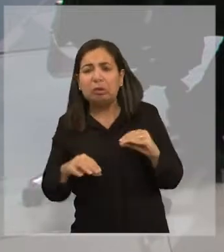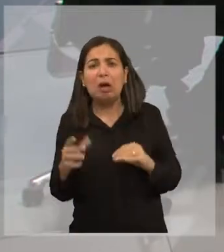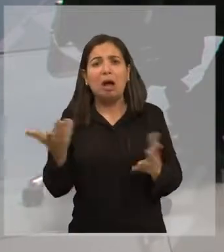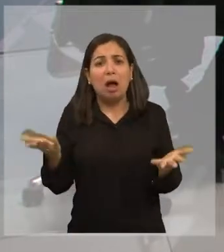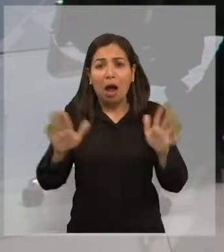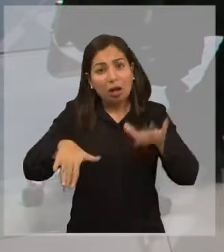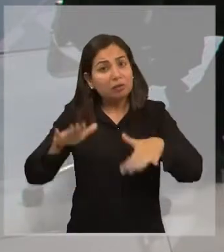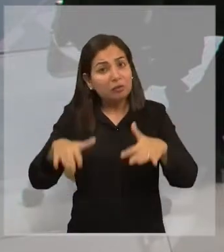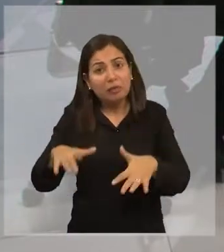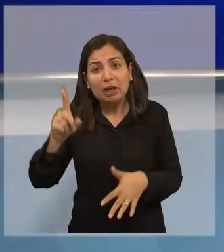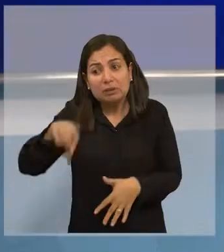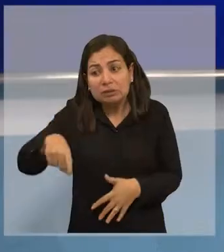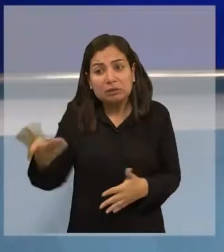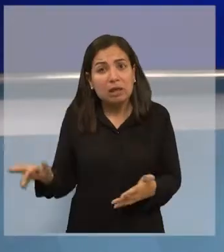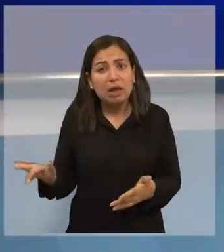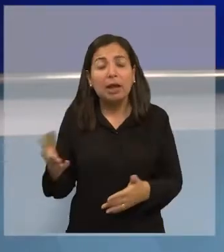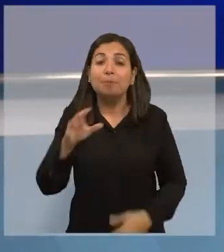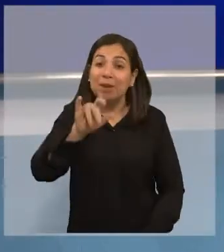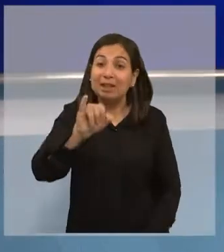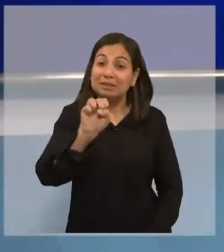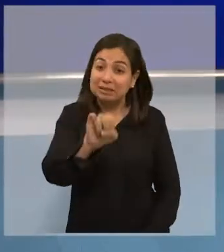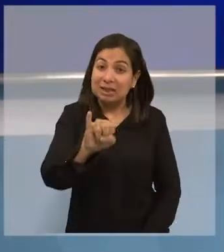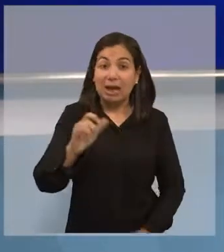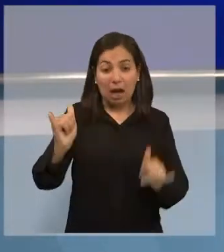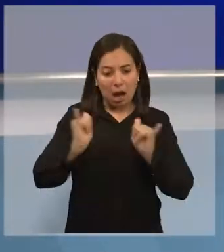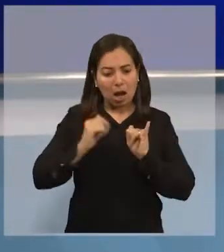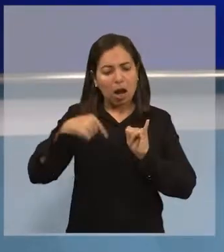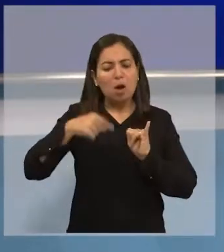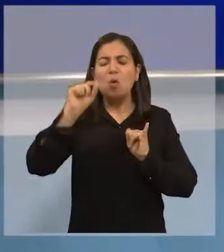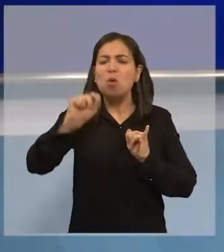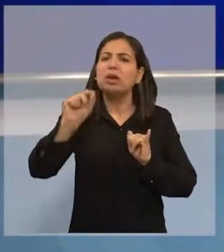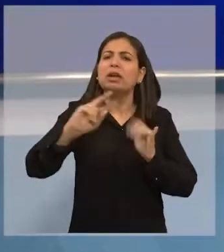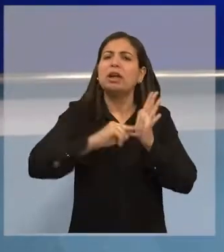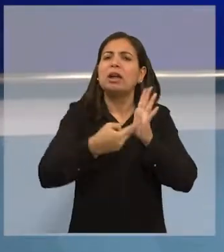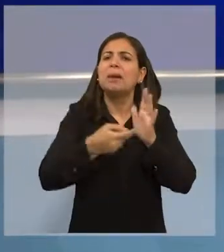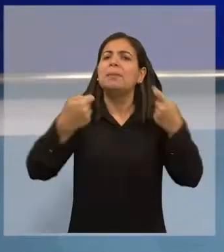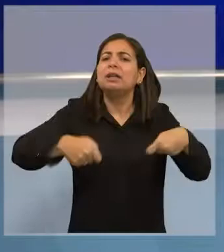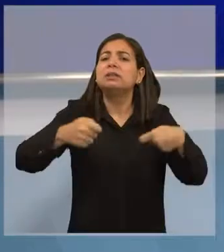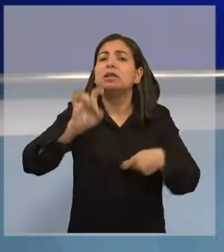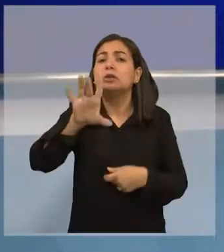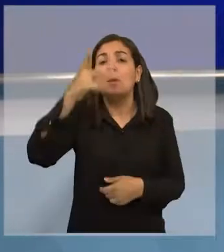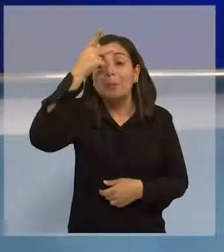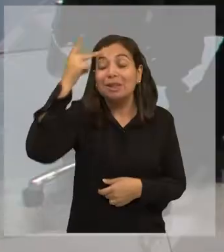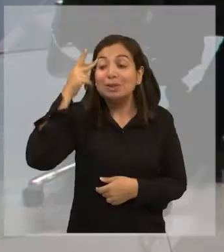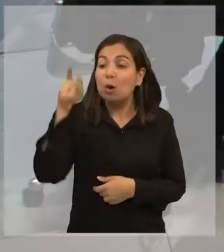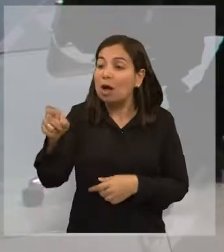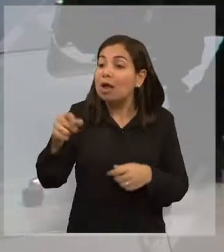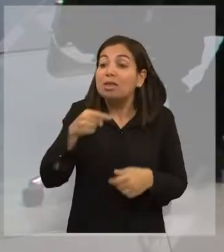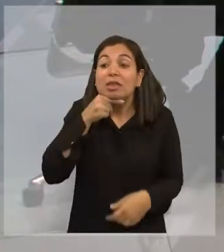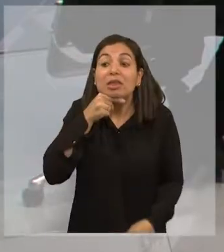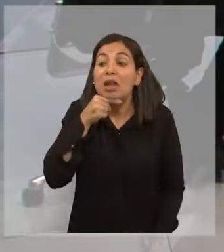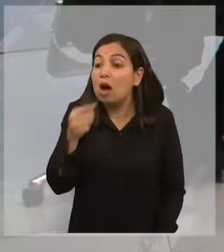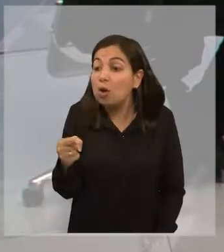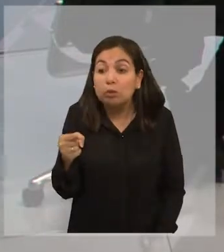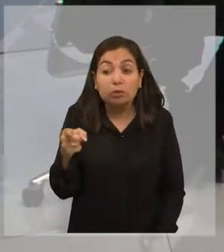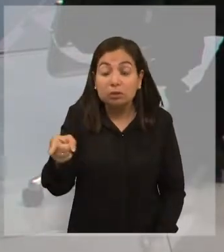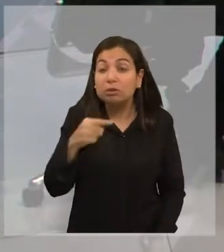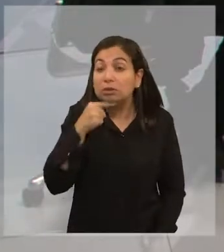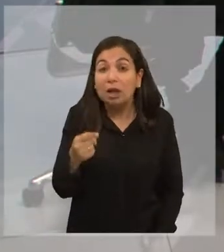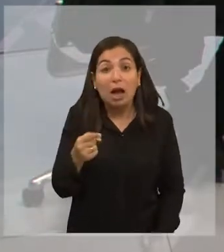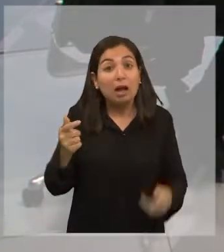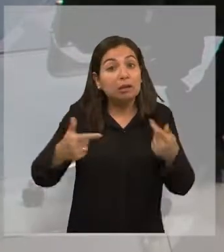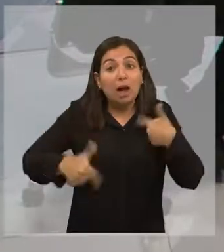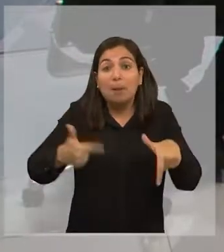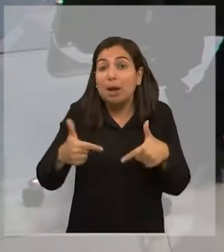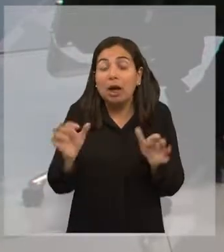prêmio, é para ser um socorro ao indivíduo que envelheceu e perdeu a capacidade laboral. Não é, ele investiu nisso. Você está esquecendo